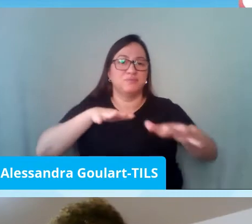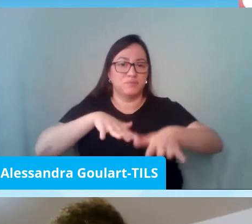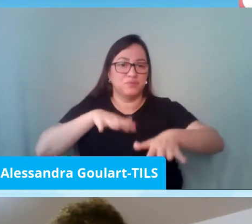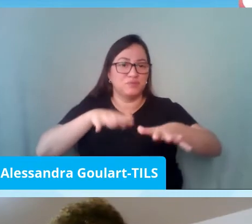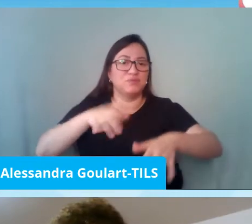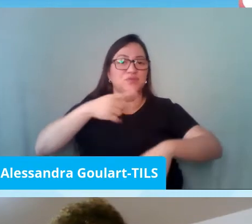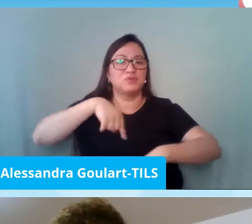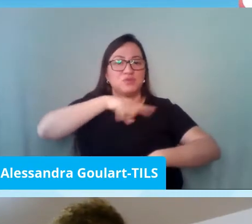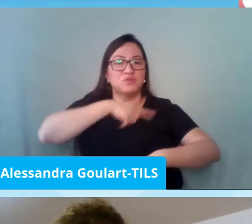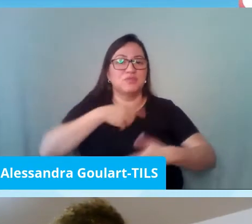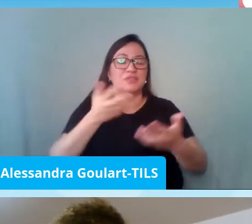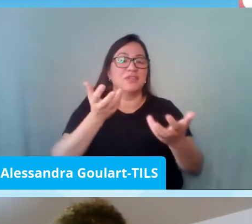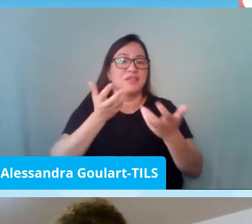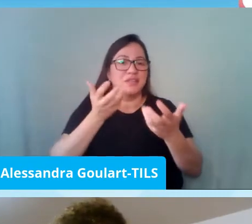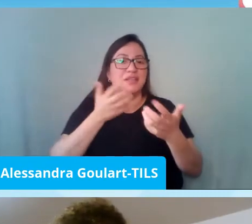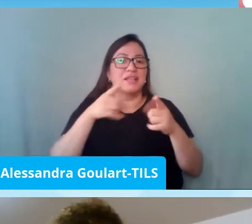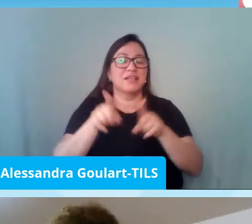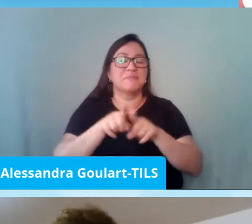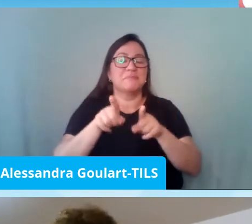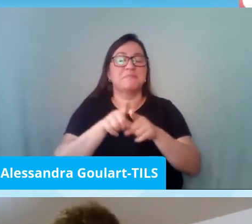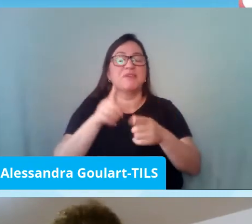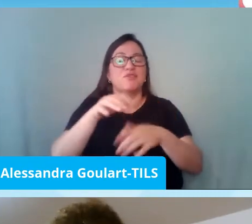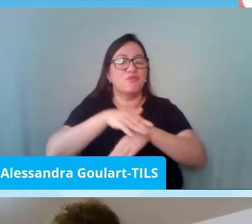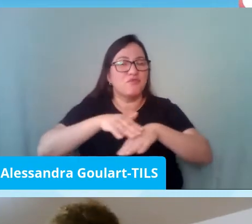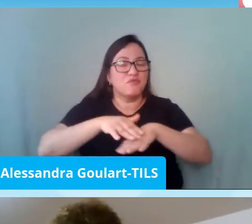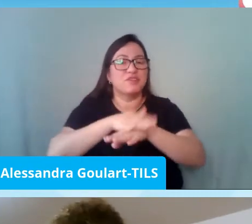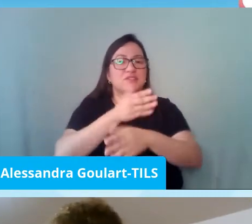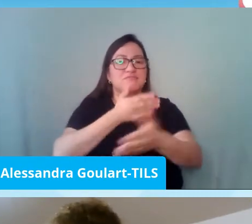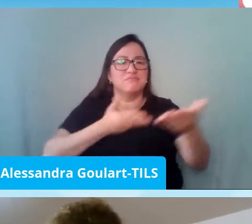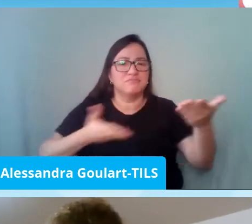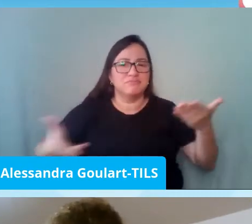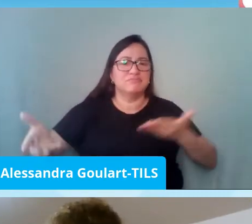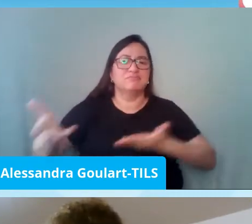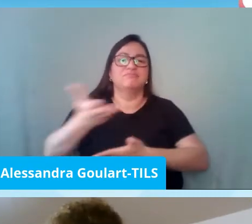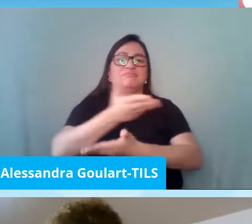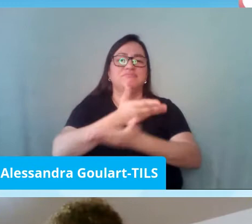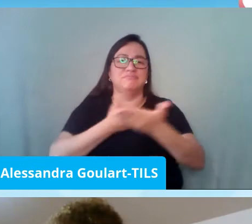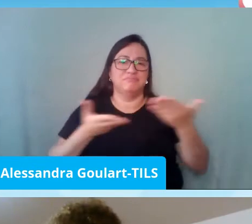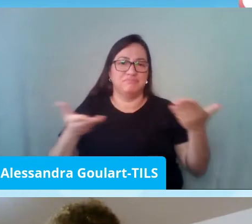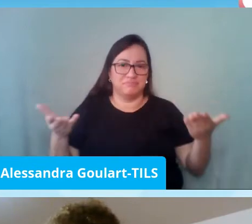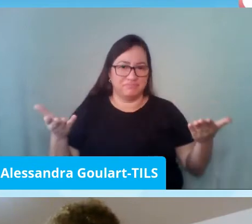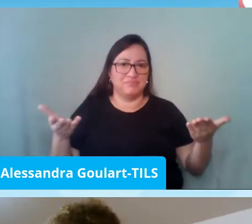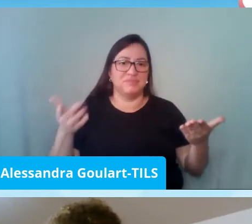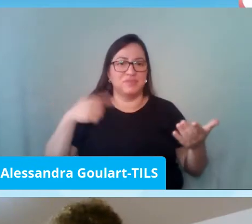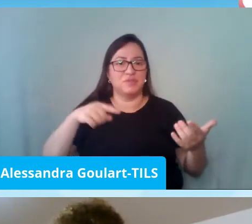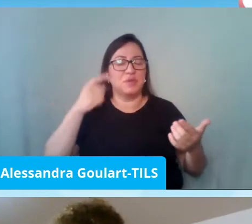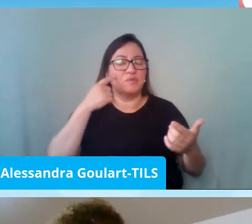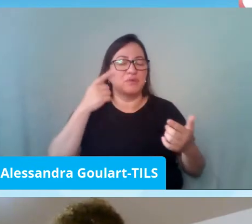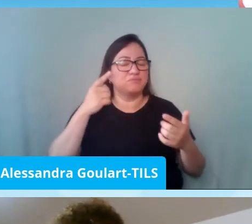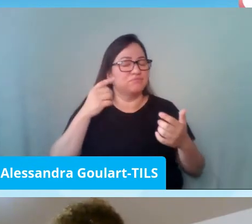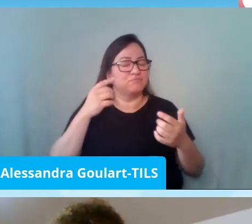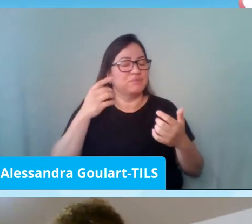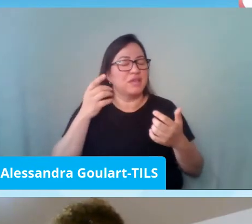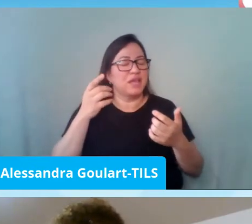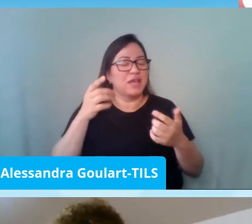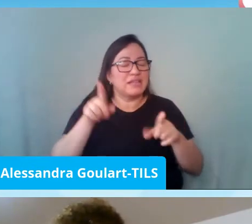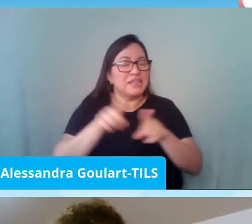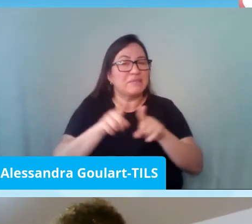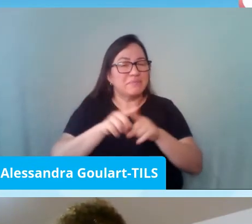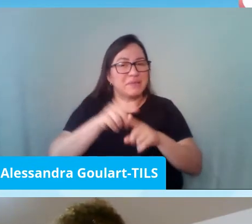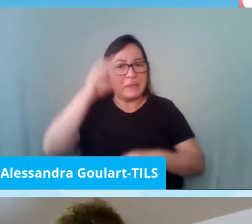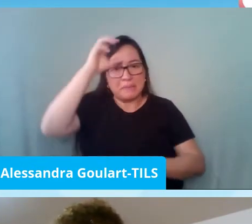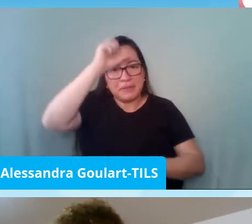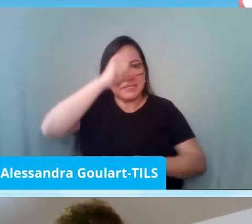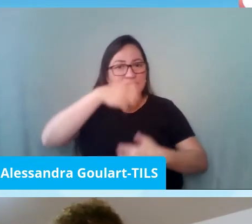gente quer emprestar, né? Convidar as pessoas a se mobilizarem também. Muito bom. Vou chamar